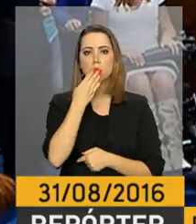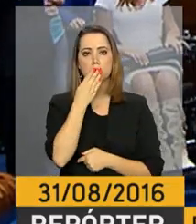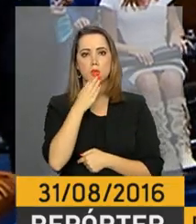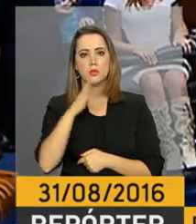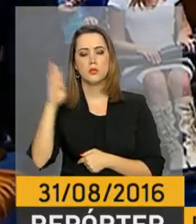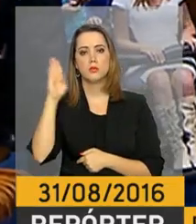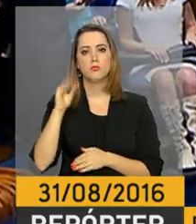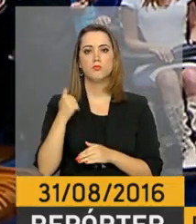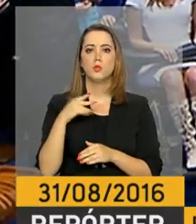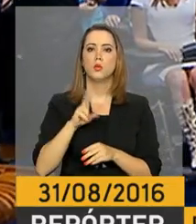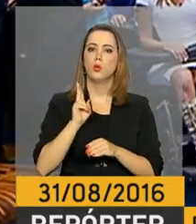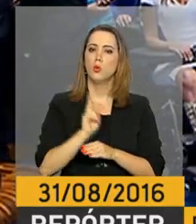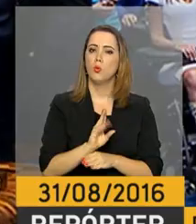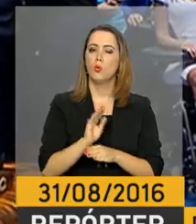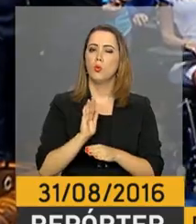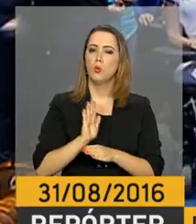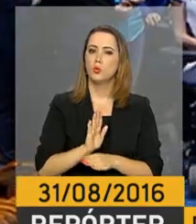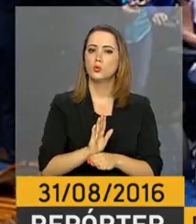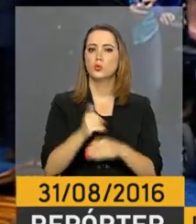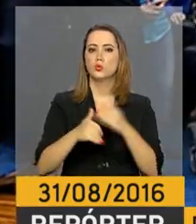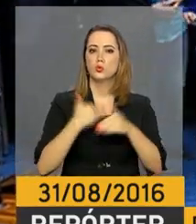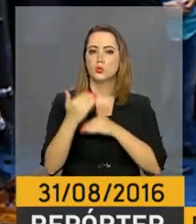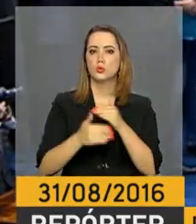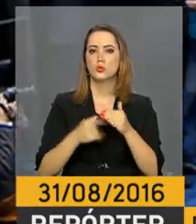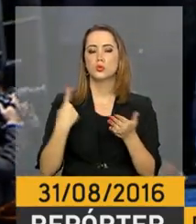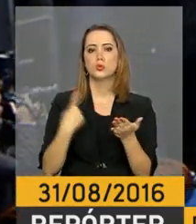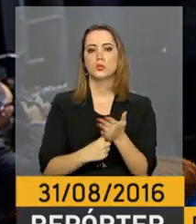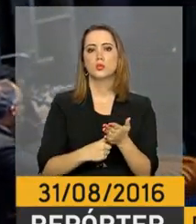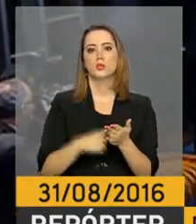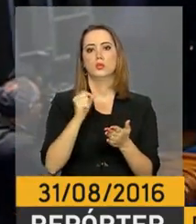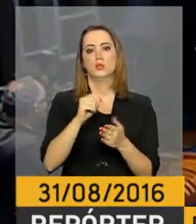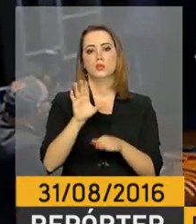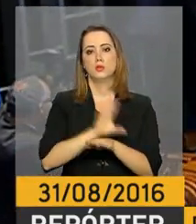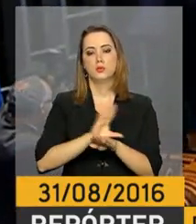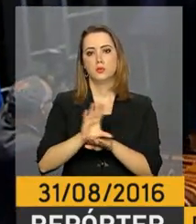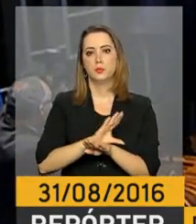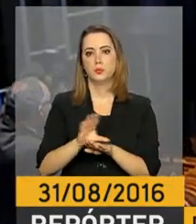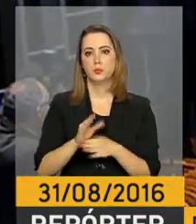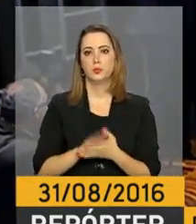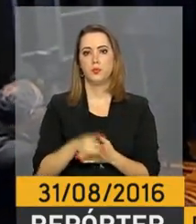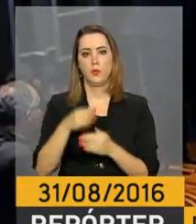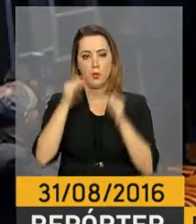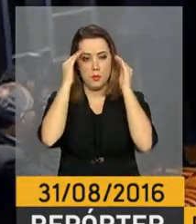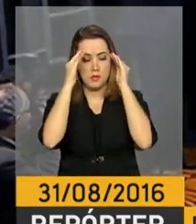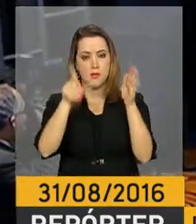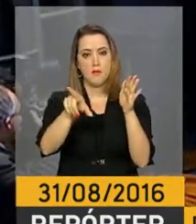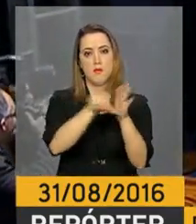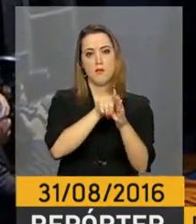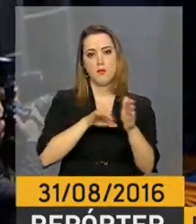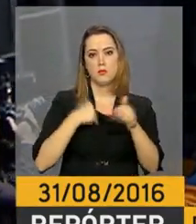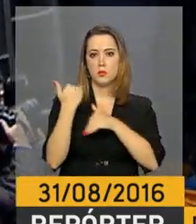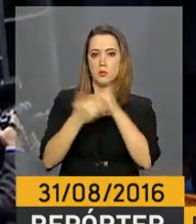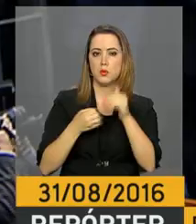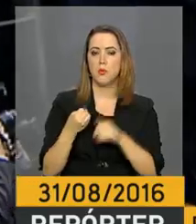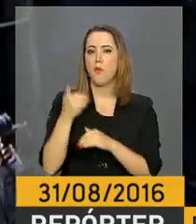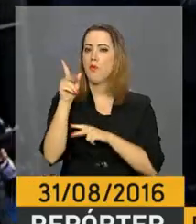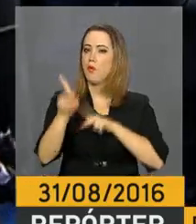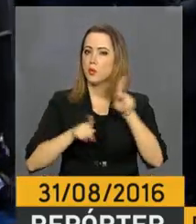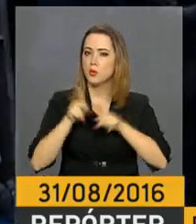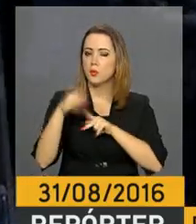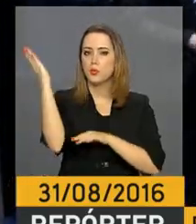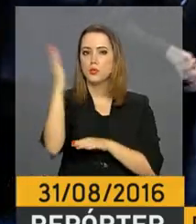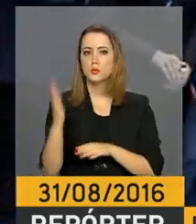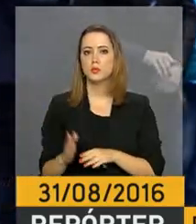prometendo manter, defender e cumprir a Constituição, observar as leis, promover o bem geral do povo